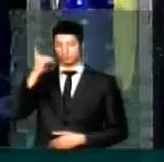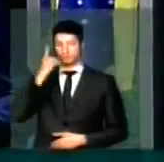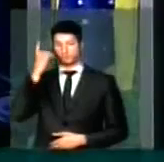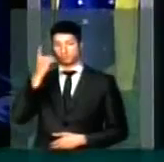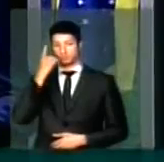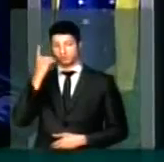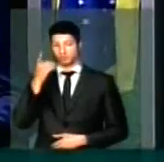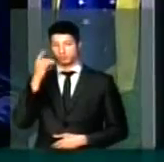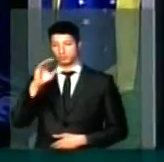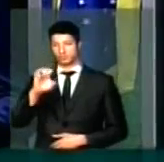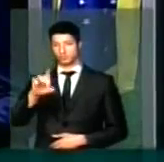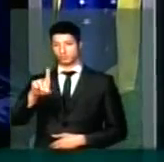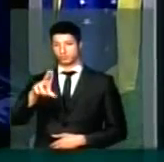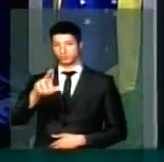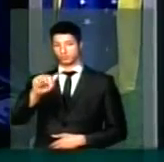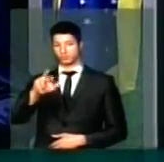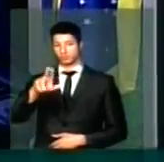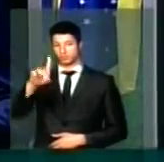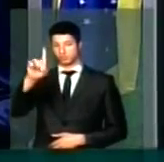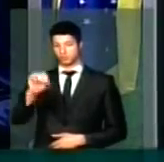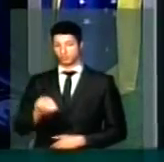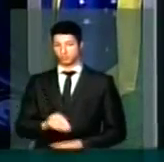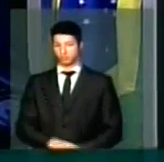deputado Eduardo Cunha,